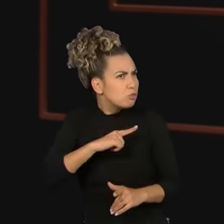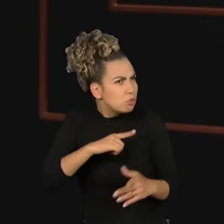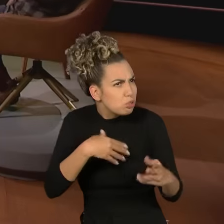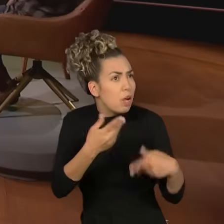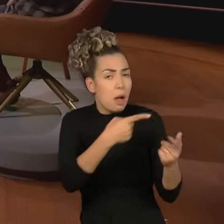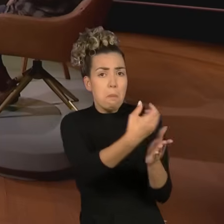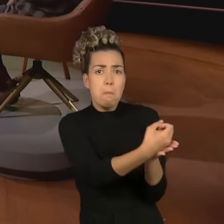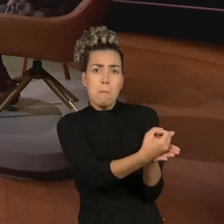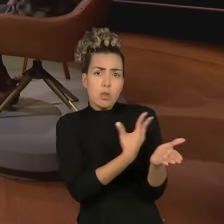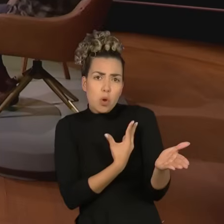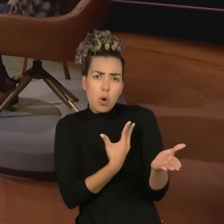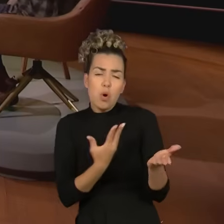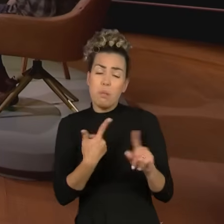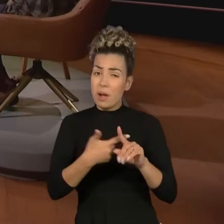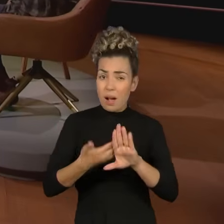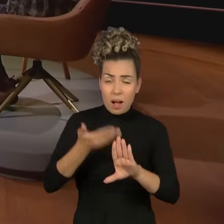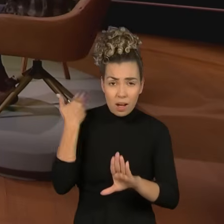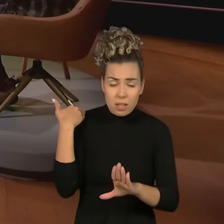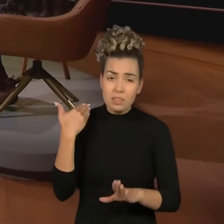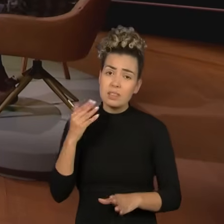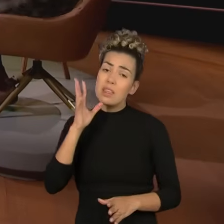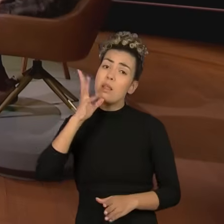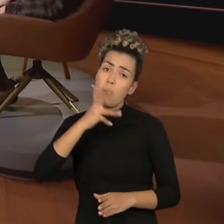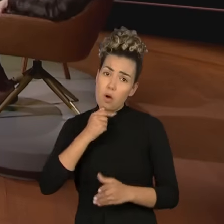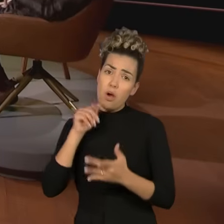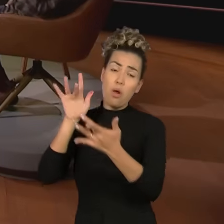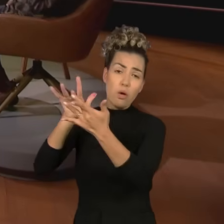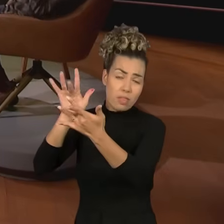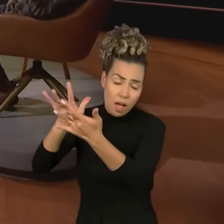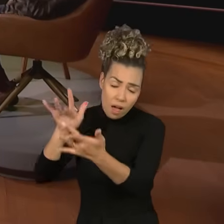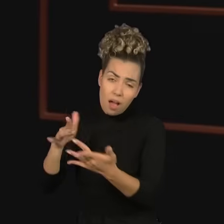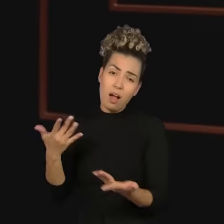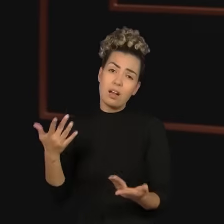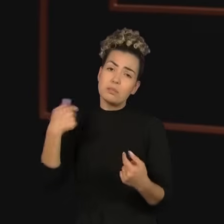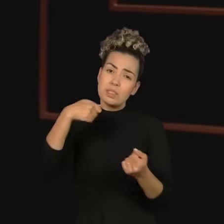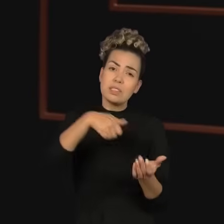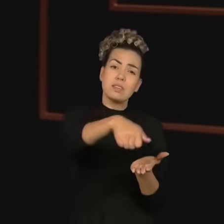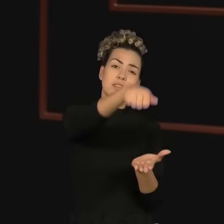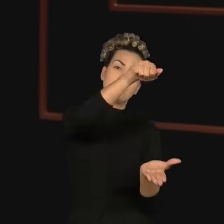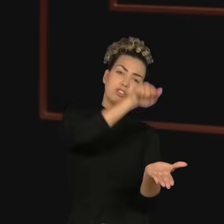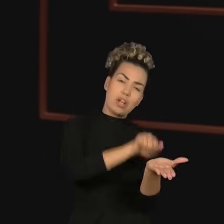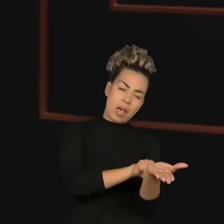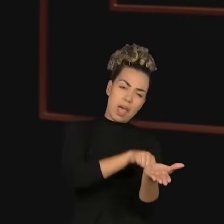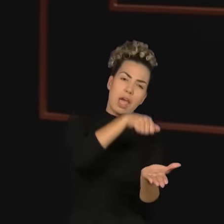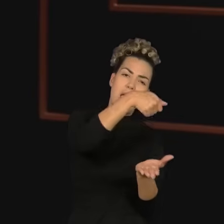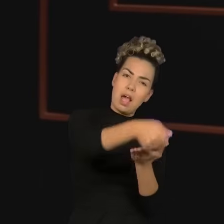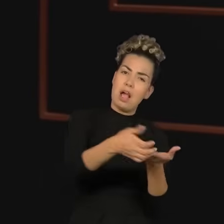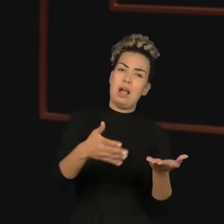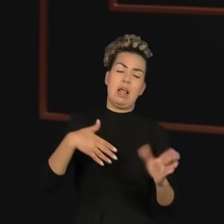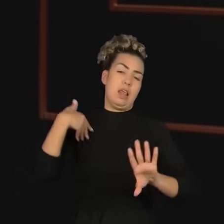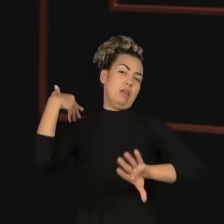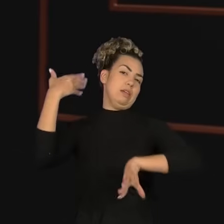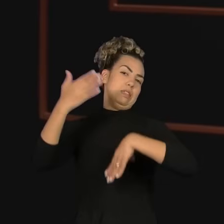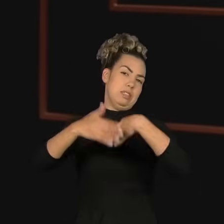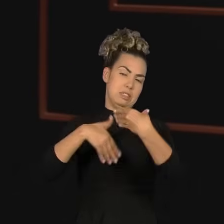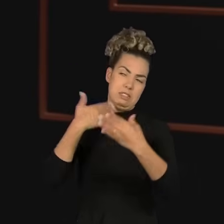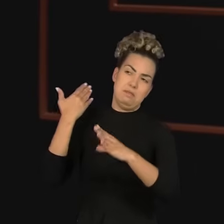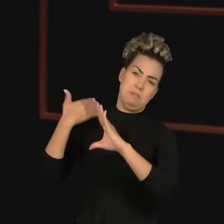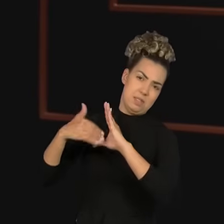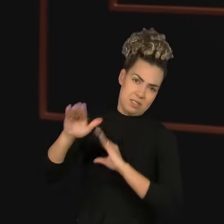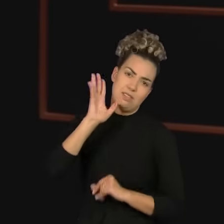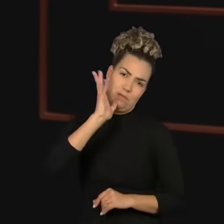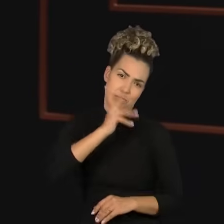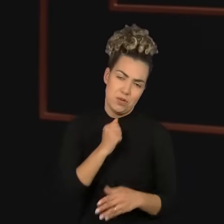datilografava, tirava xerox, você ia levar, né? Então eu fui lá na casa dela, deixei o texto, e aí depois